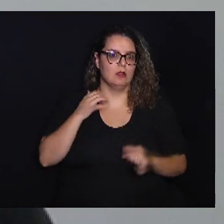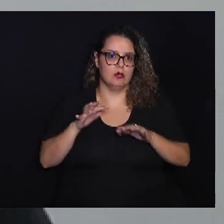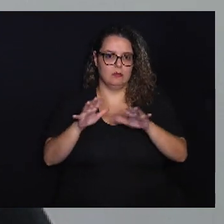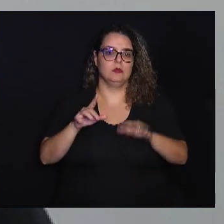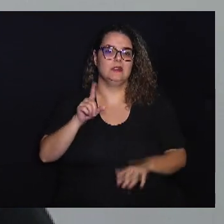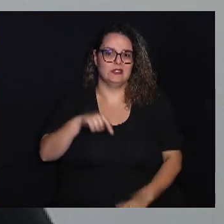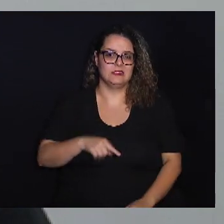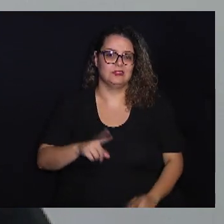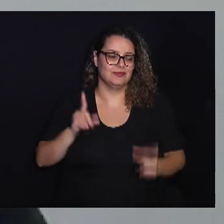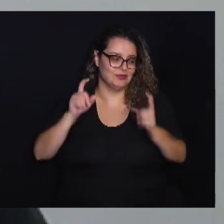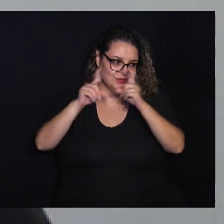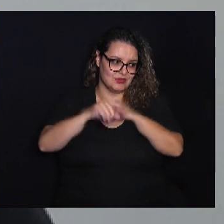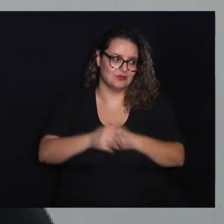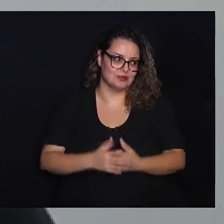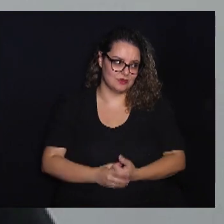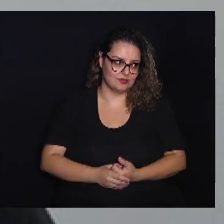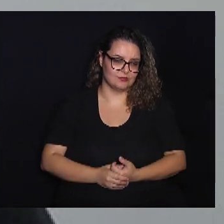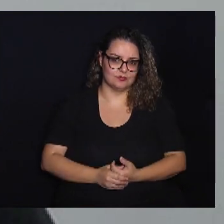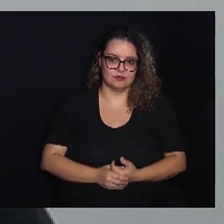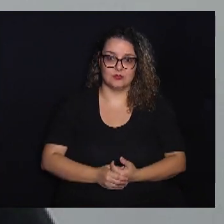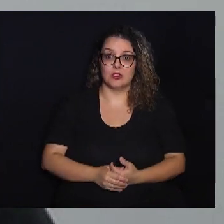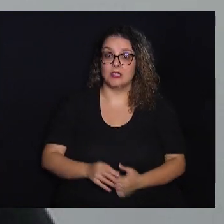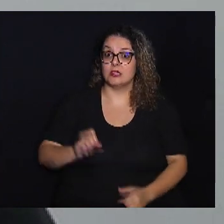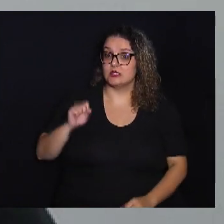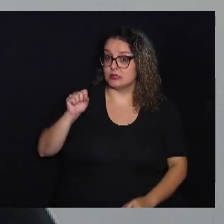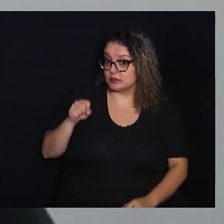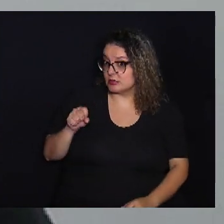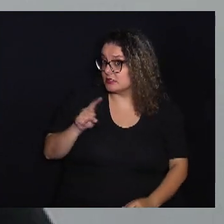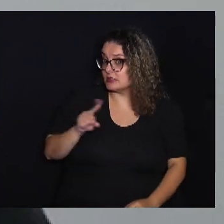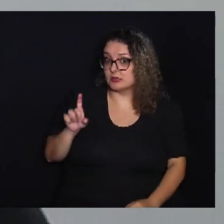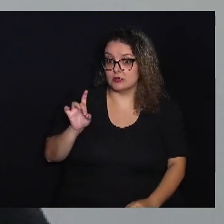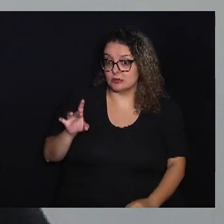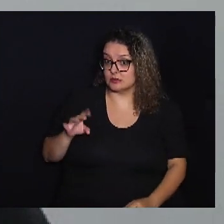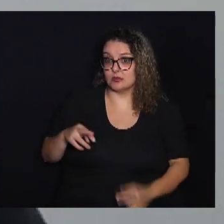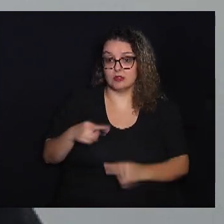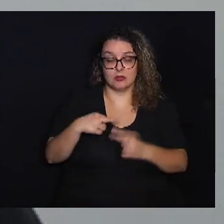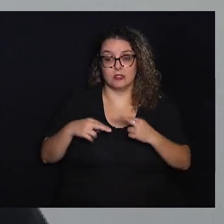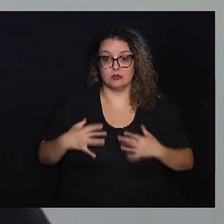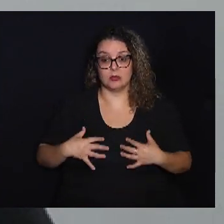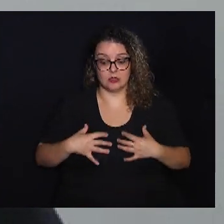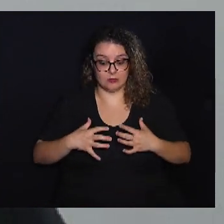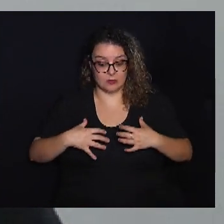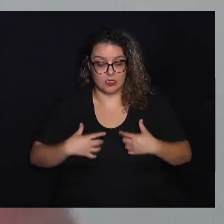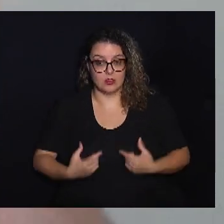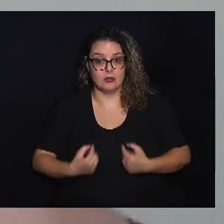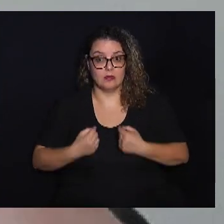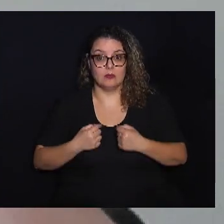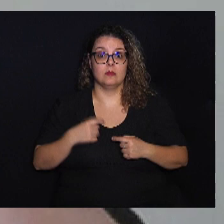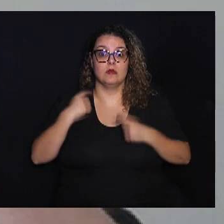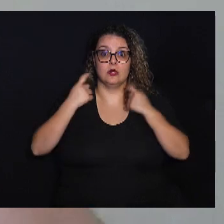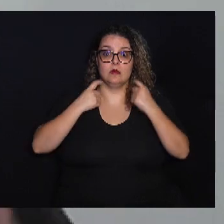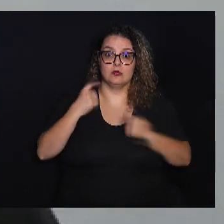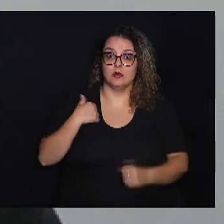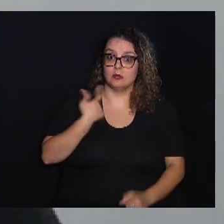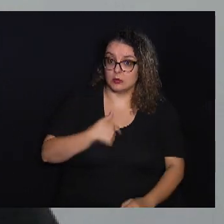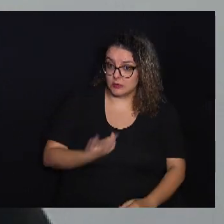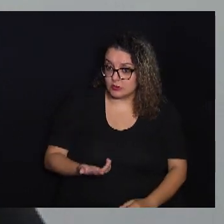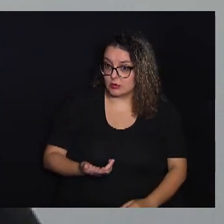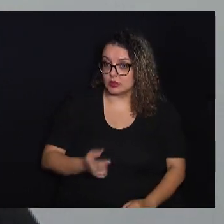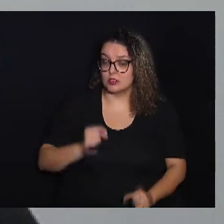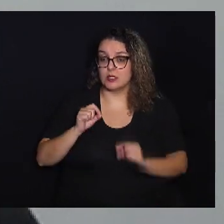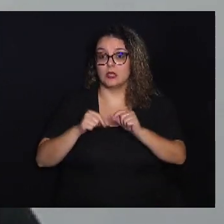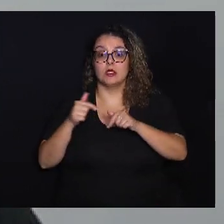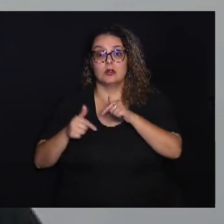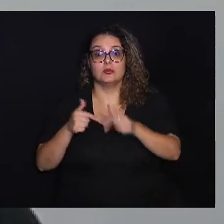trabalha com saúde pulmonar, quando nós vemos esse tipo de notícia e sentimos, né, no ar, a gente fica muito preocupado porque os